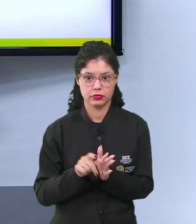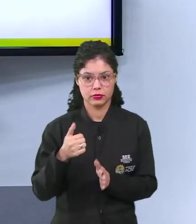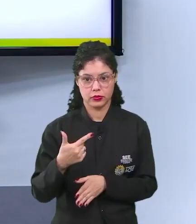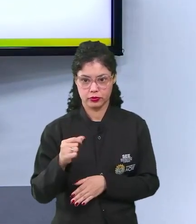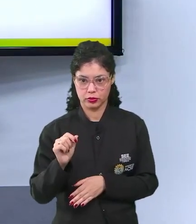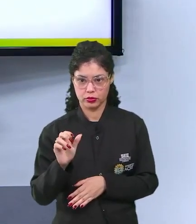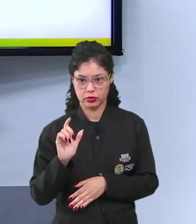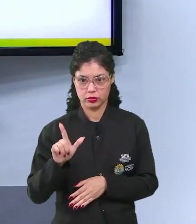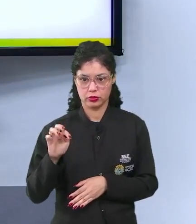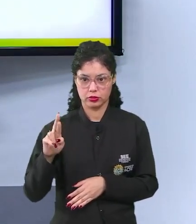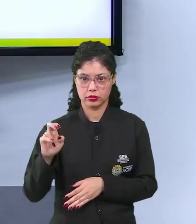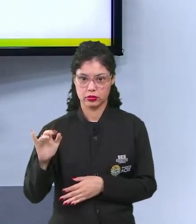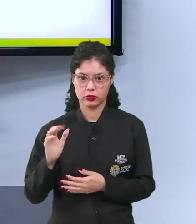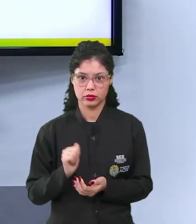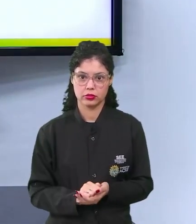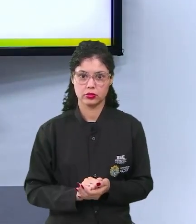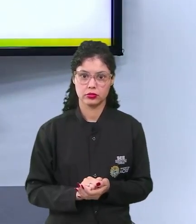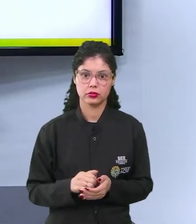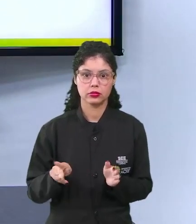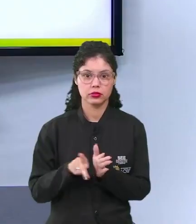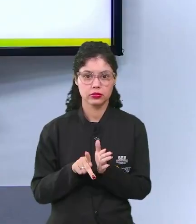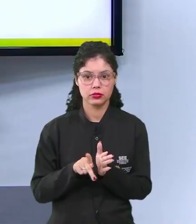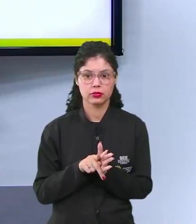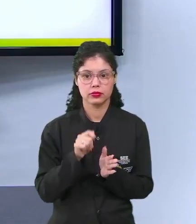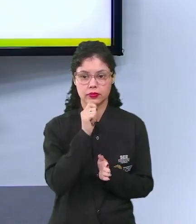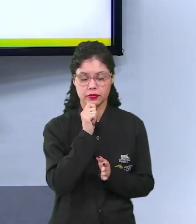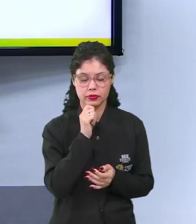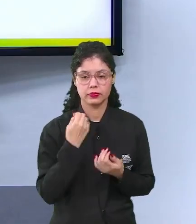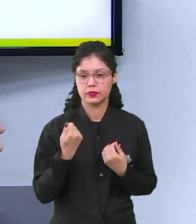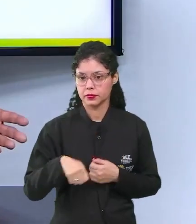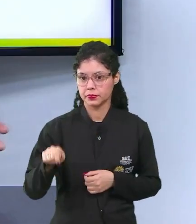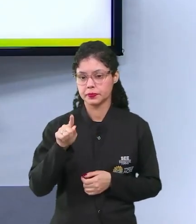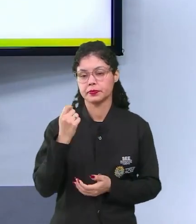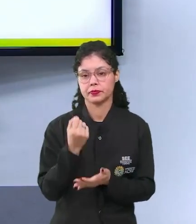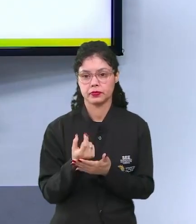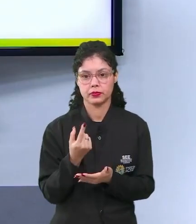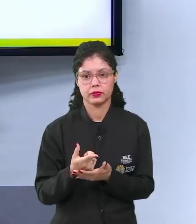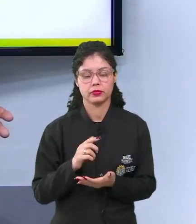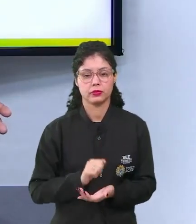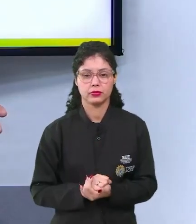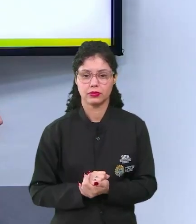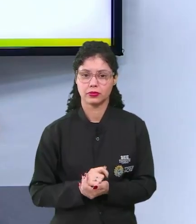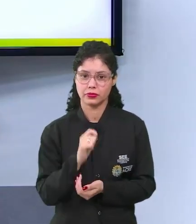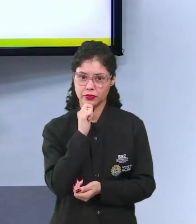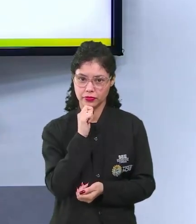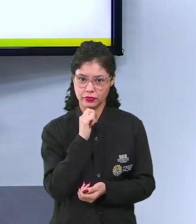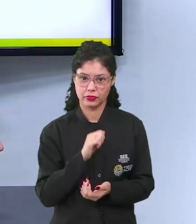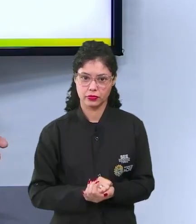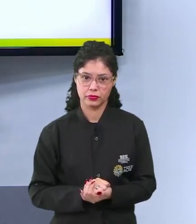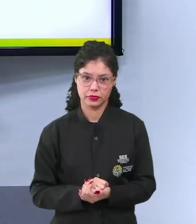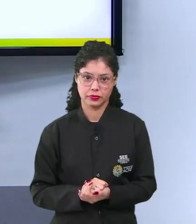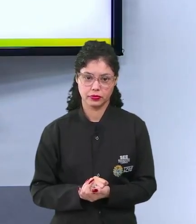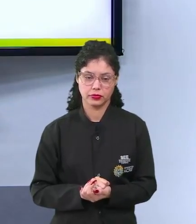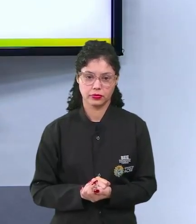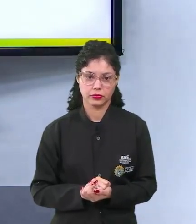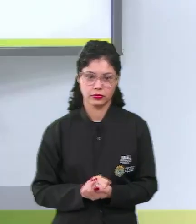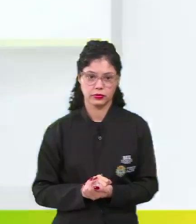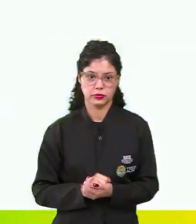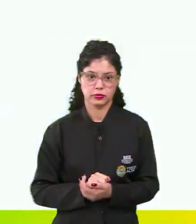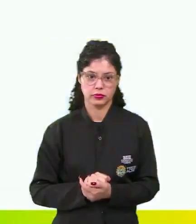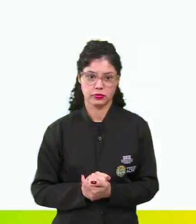20 litros, eu não mando colocar uma sacolinha, então eu não preciso levar uma sacolinha nem num nem no outro.